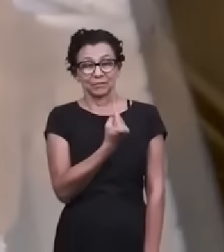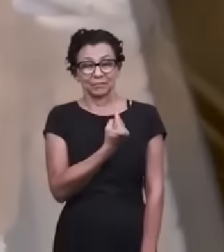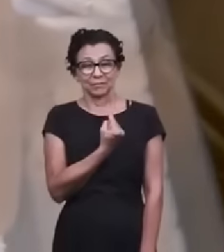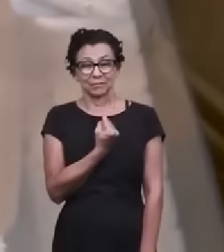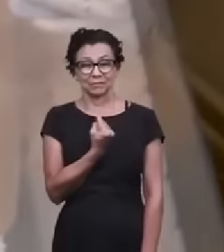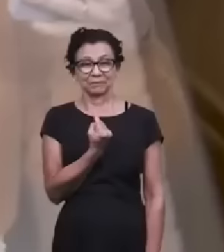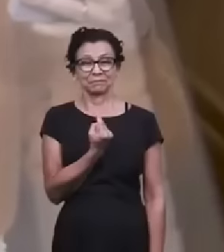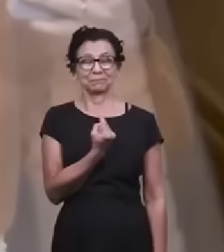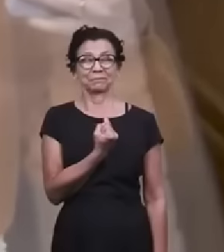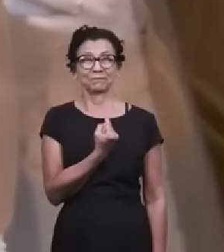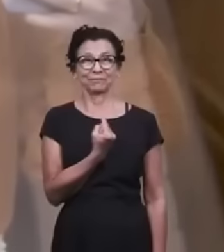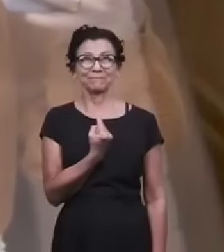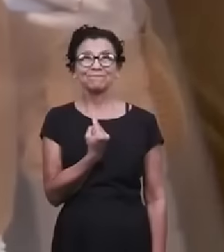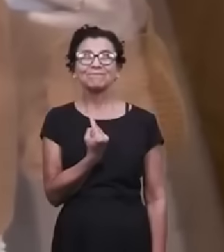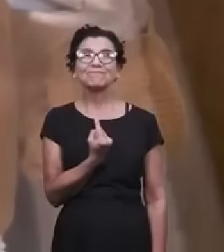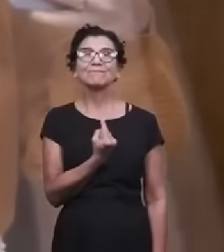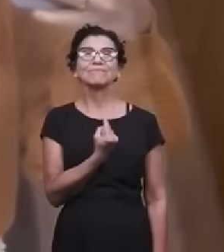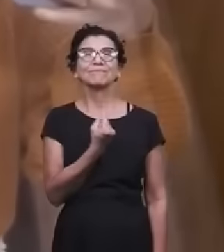No